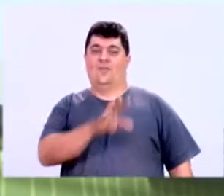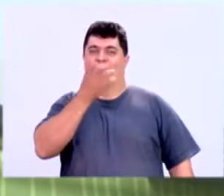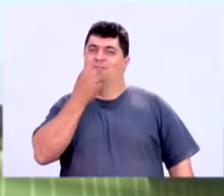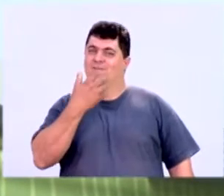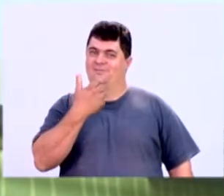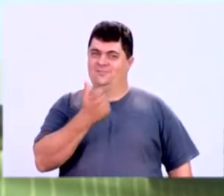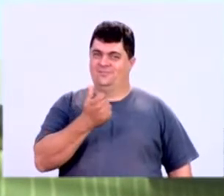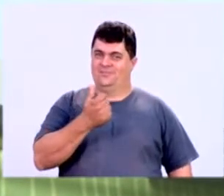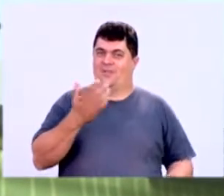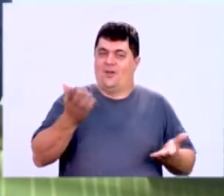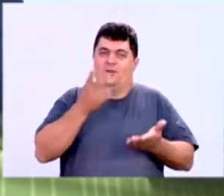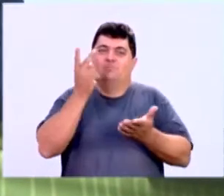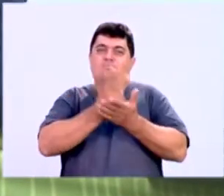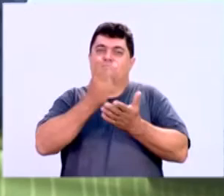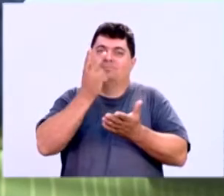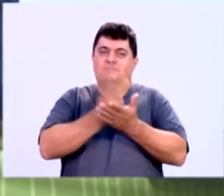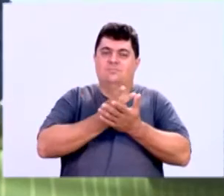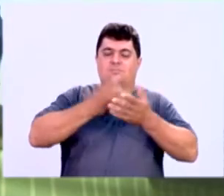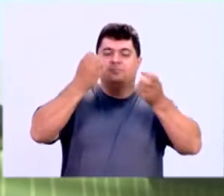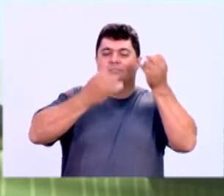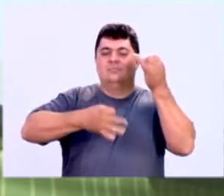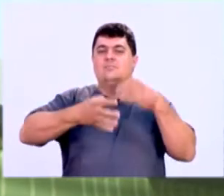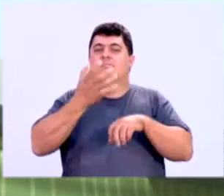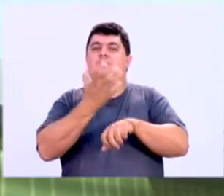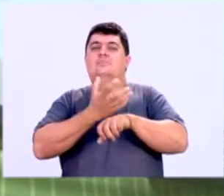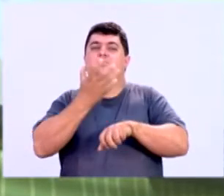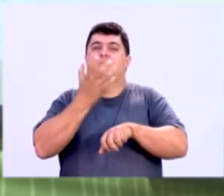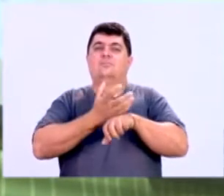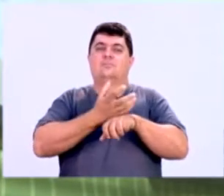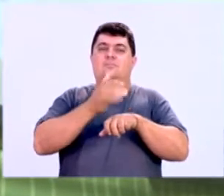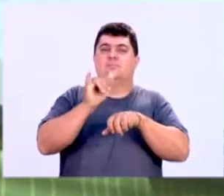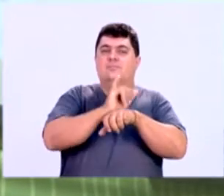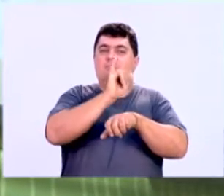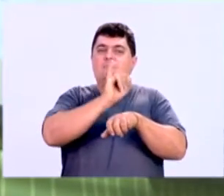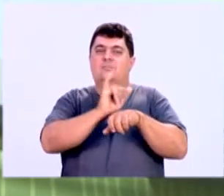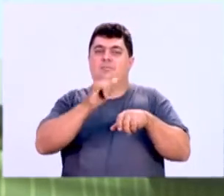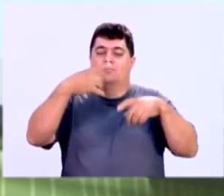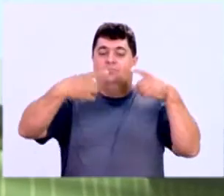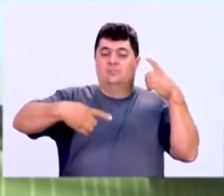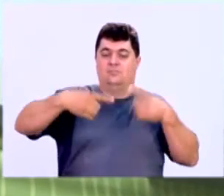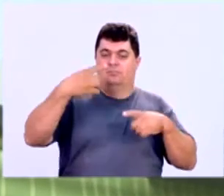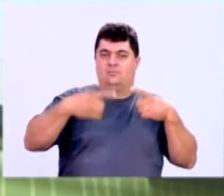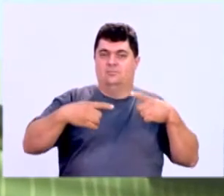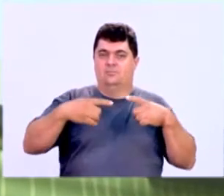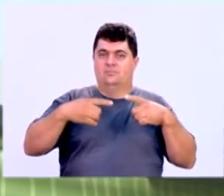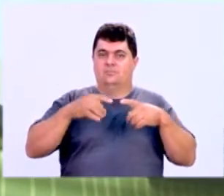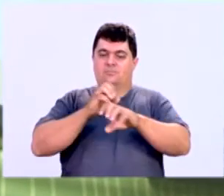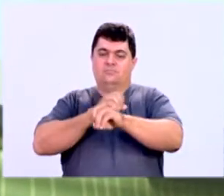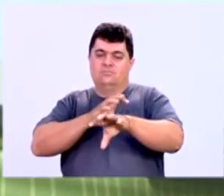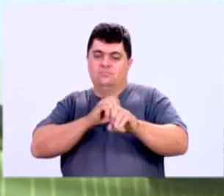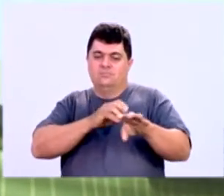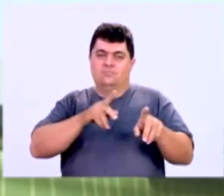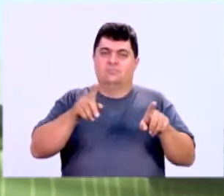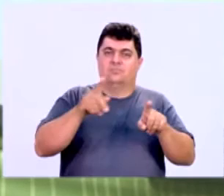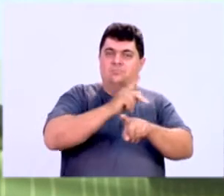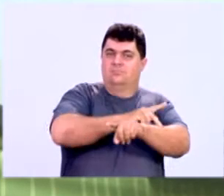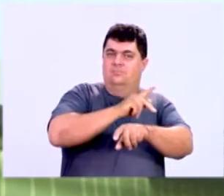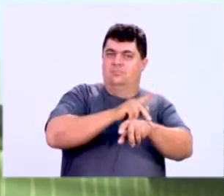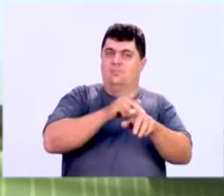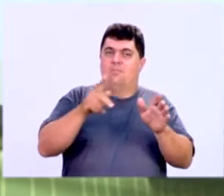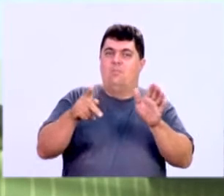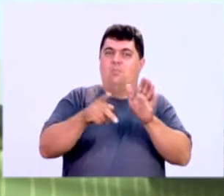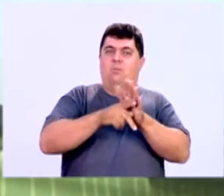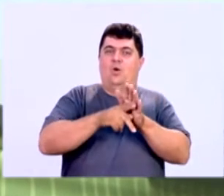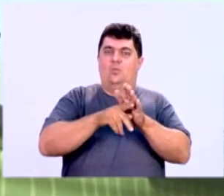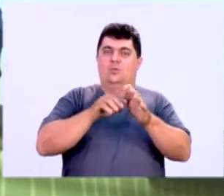Olá, vamos continuar a nossa disciplina de estratégias político-didática e pedagógica para a